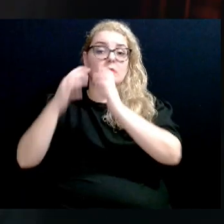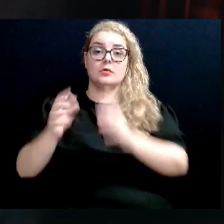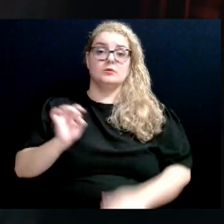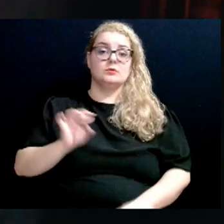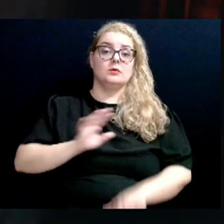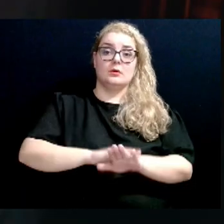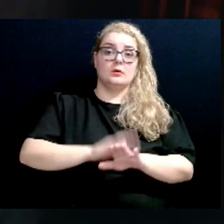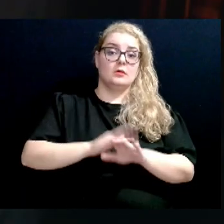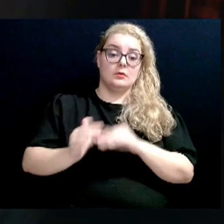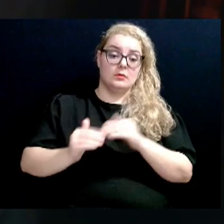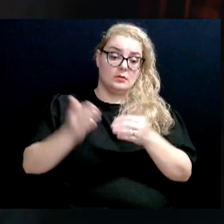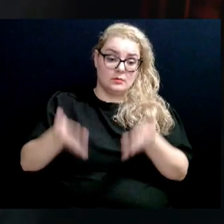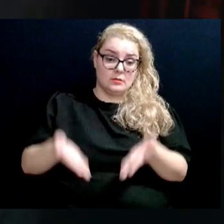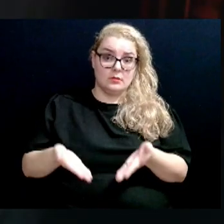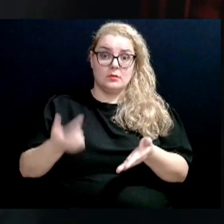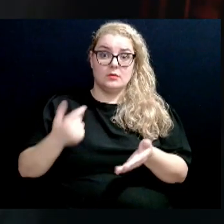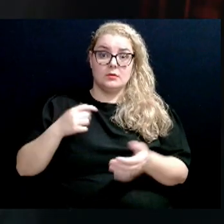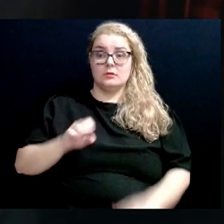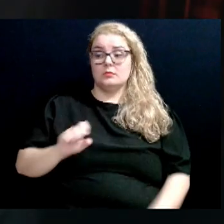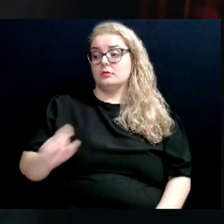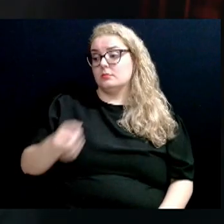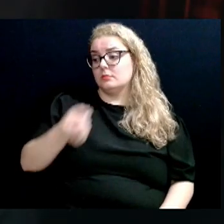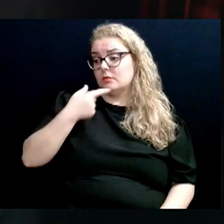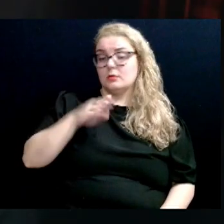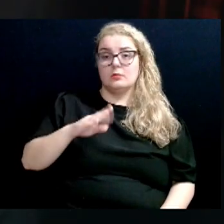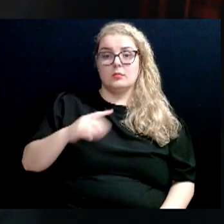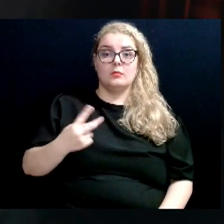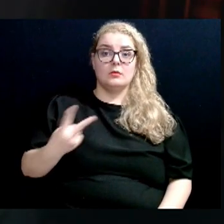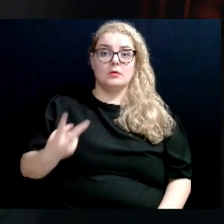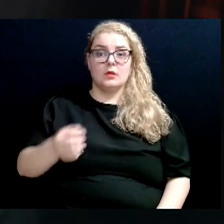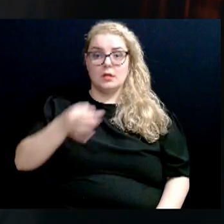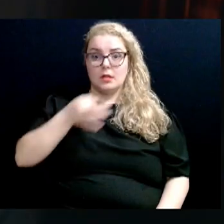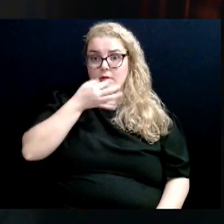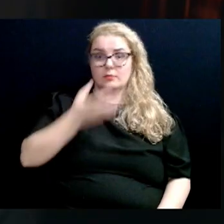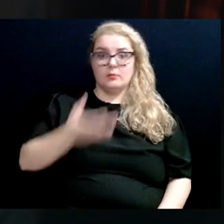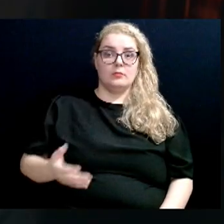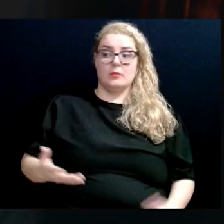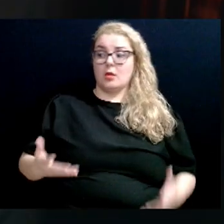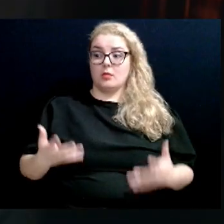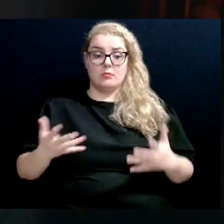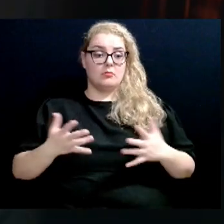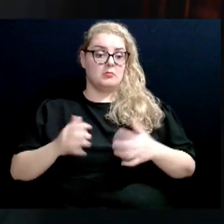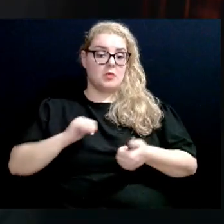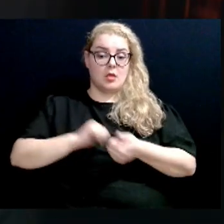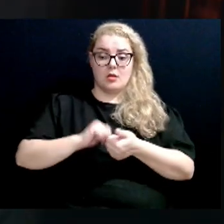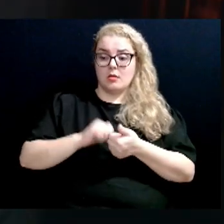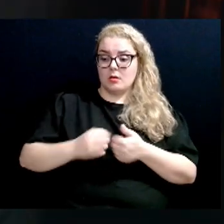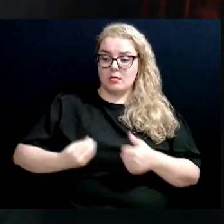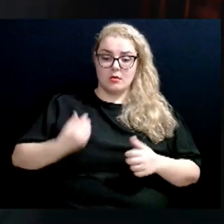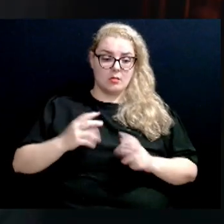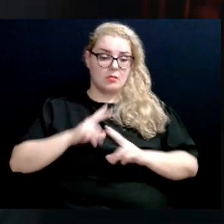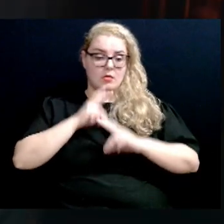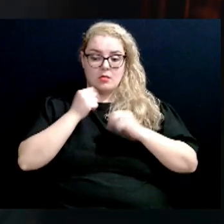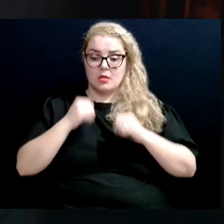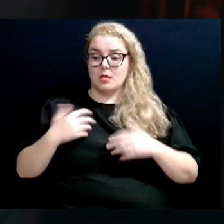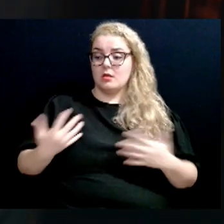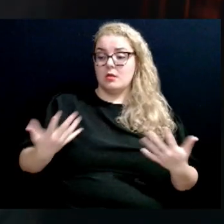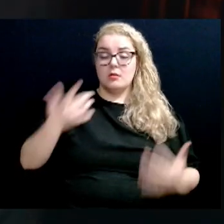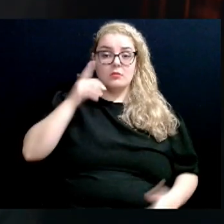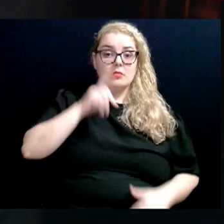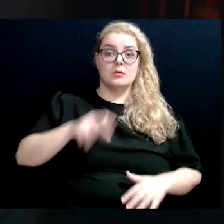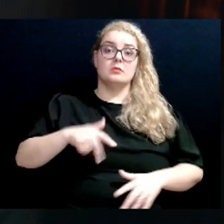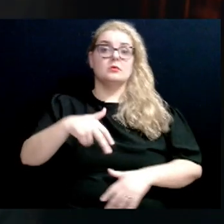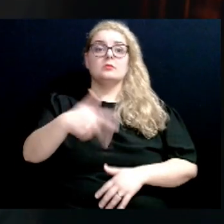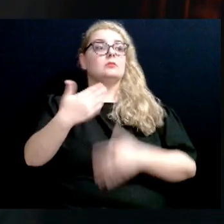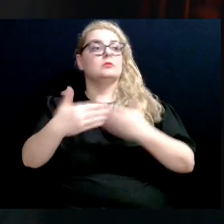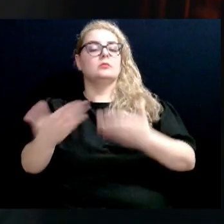Eu só funciono se eu pegar um AP12 e colocar embaixo da língua, porque aquilo vai me dar qualidade de vida, eu vou ficar forte, eu vou conseguir levar meu dia,